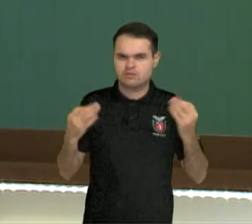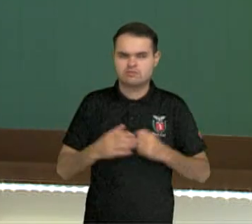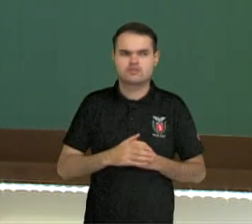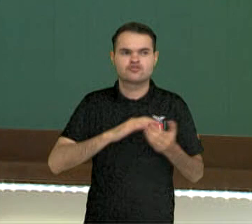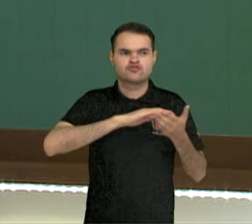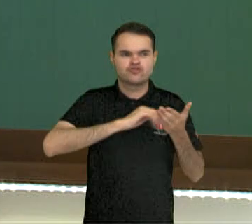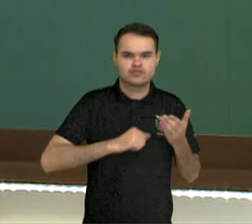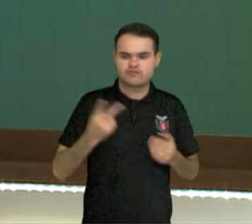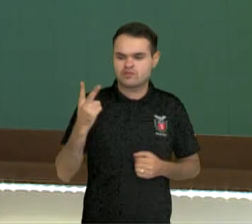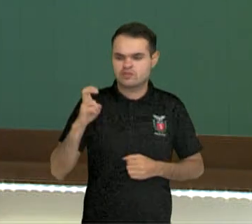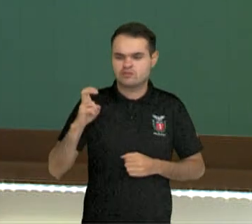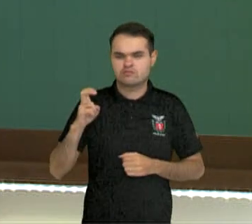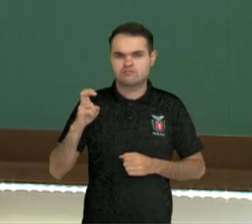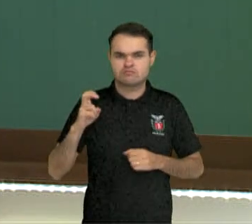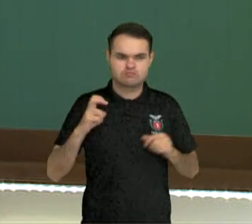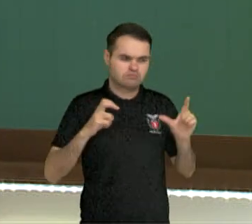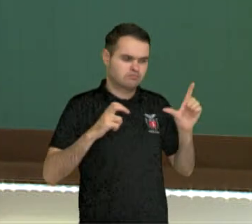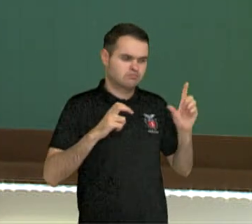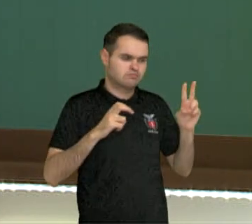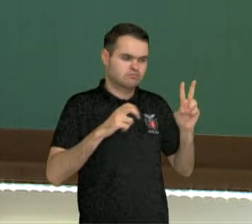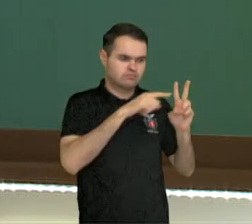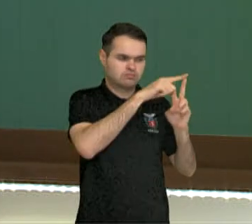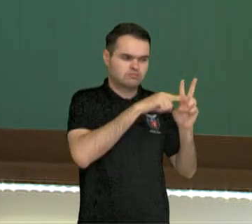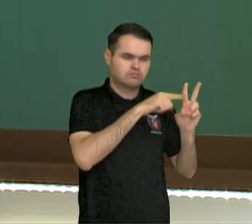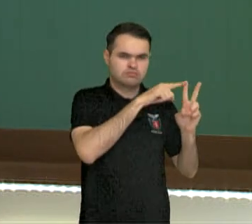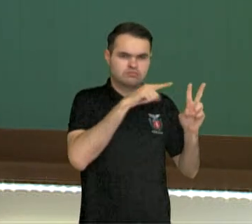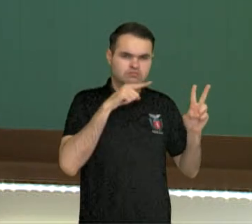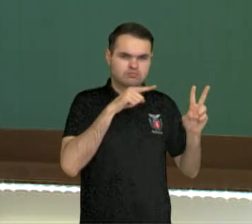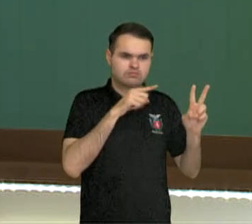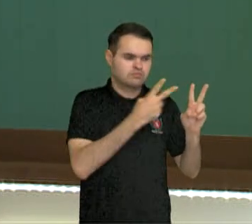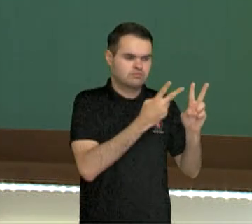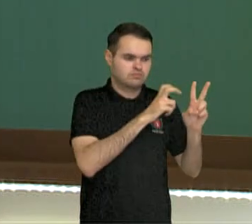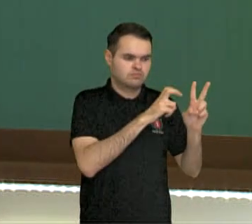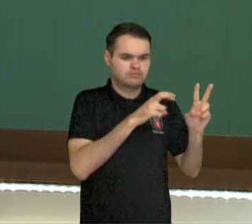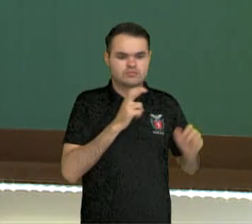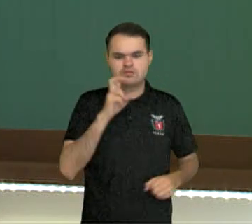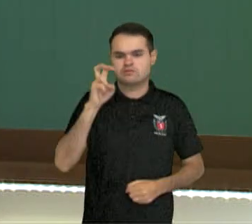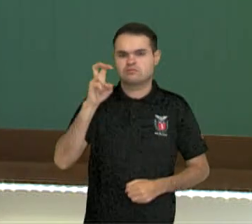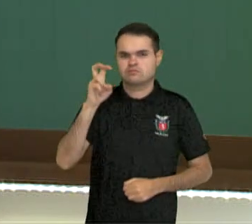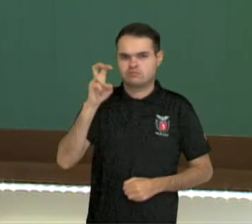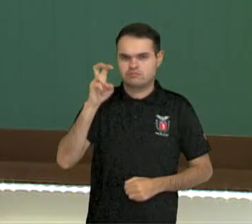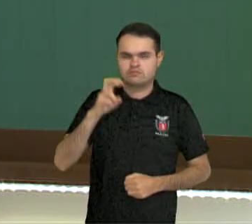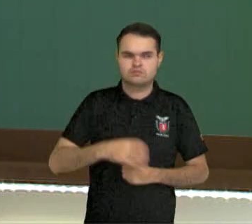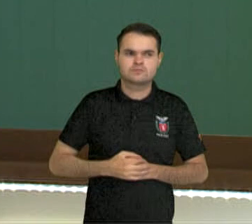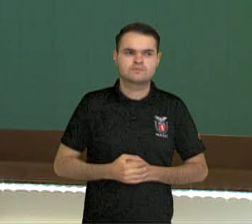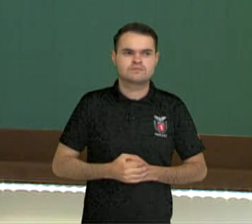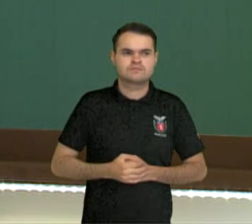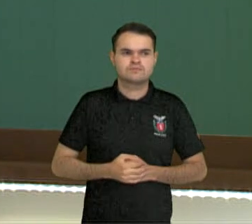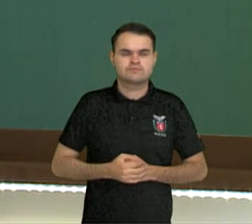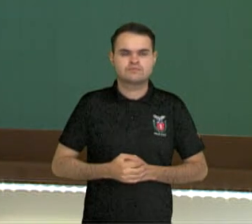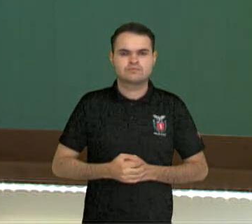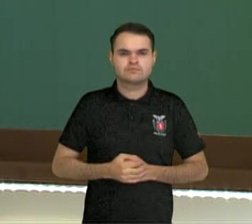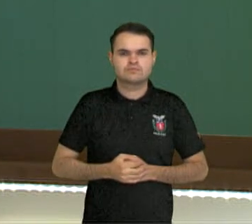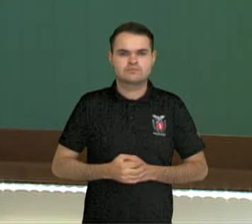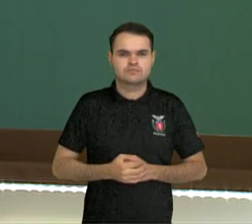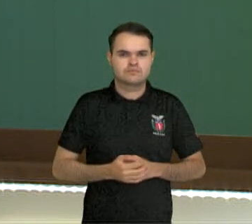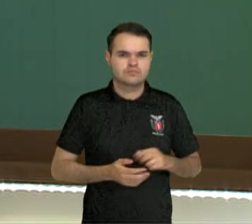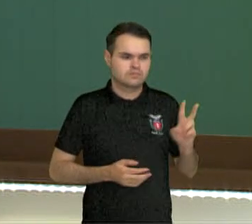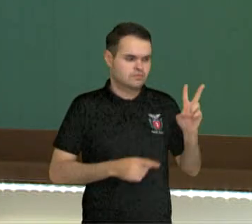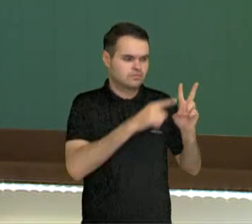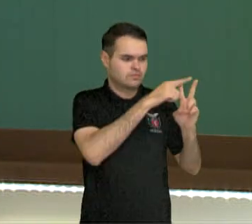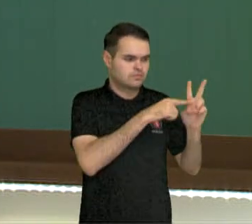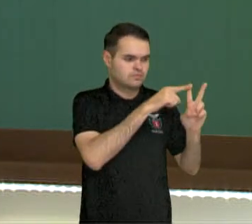de 25. Raiz de 25 é 5. 5 ao quadrado dá 25. Raiz quadrada de a